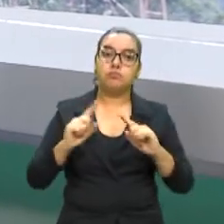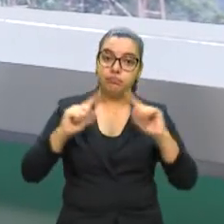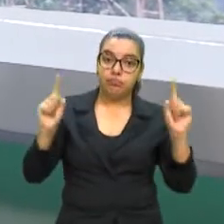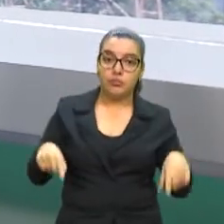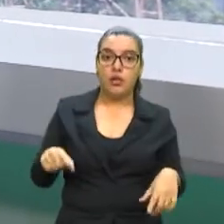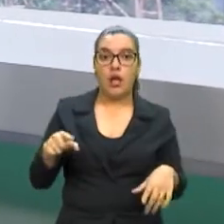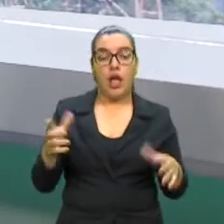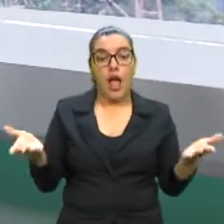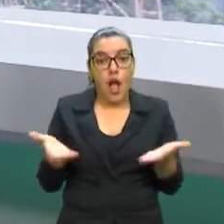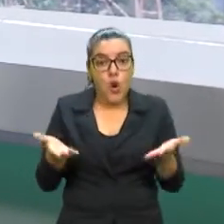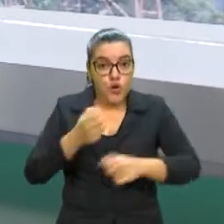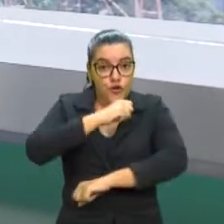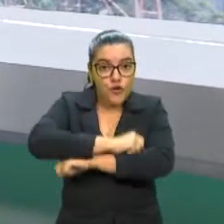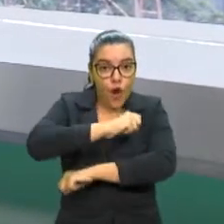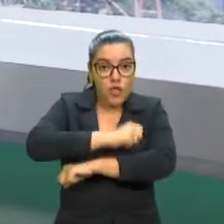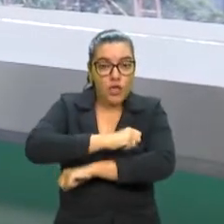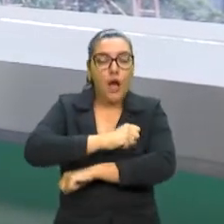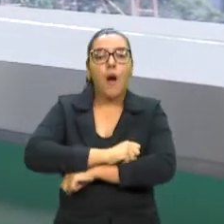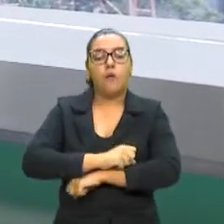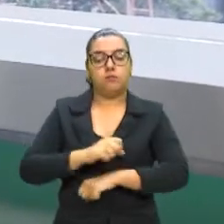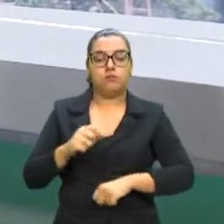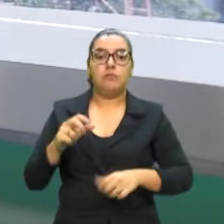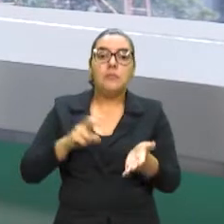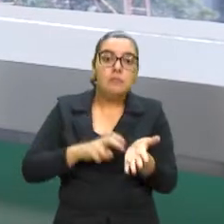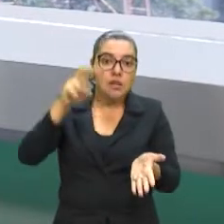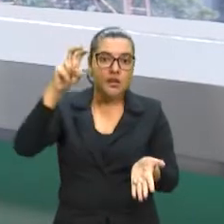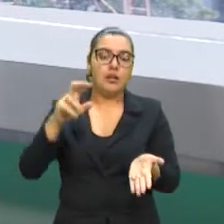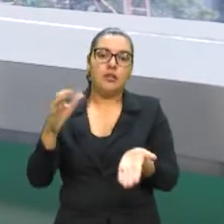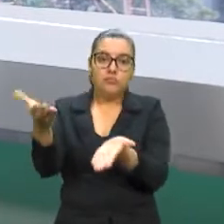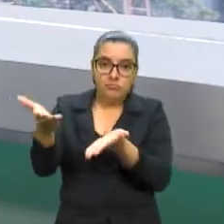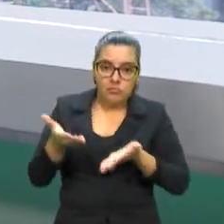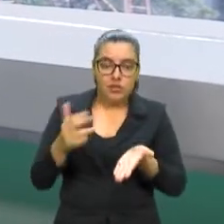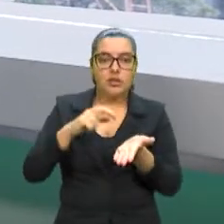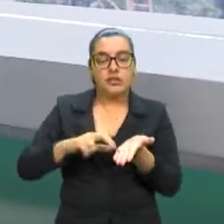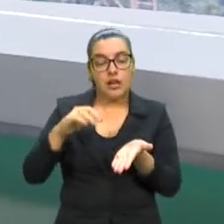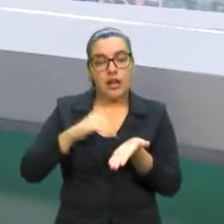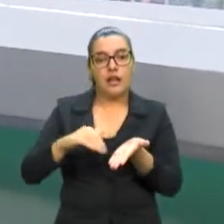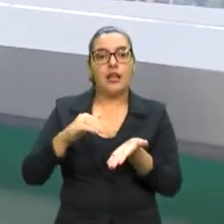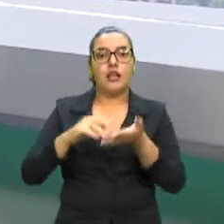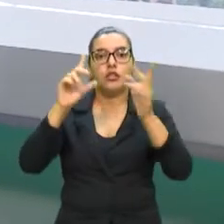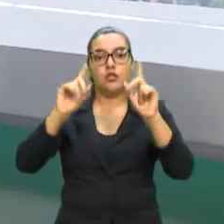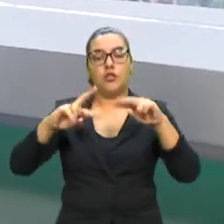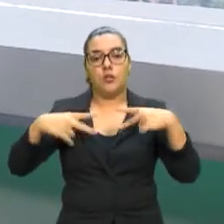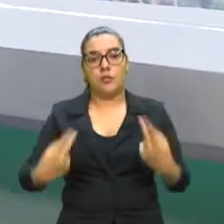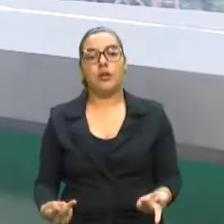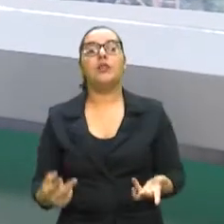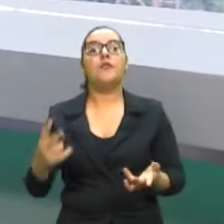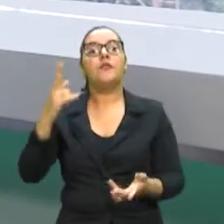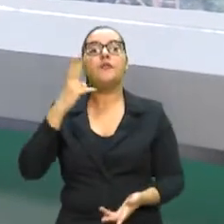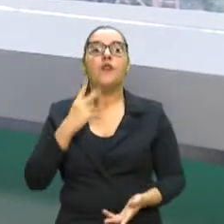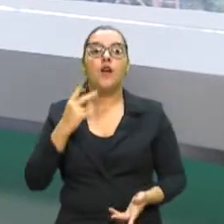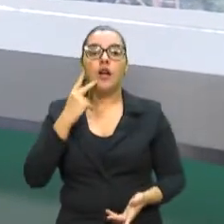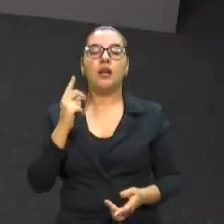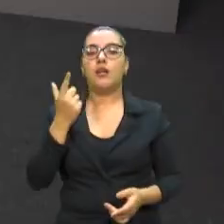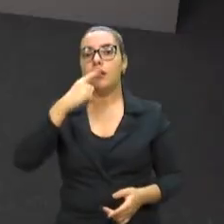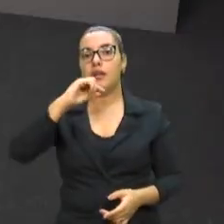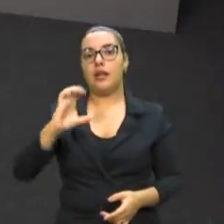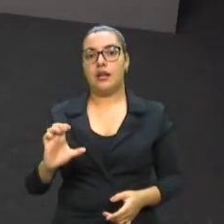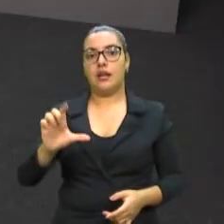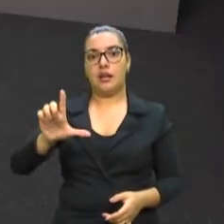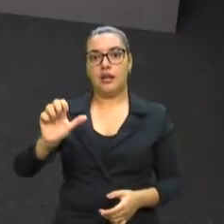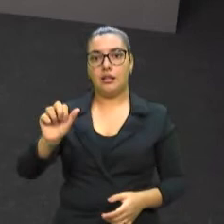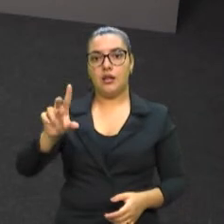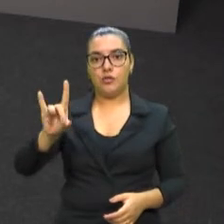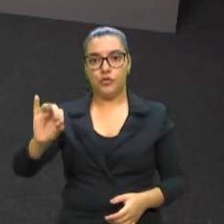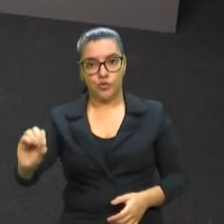expediente desta segunda-feira convidou o secretário dos Direitos Humanos e Desenvolvimento Social de Fortaleza, Cláudio Pinho.